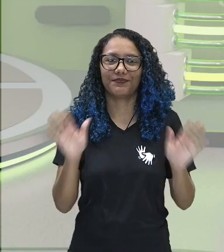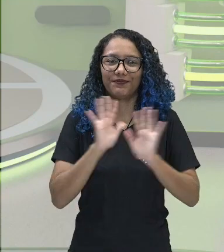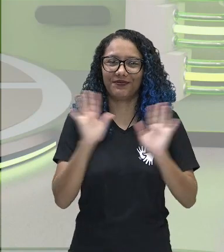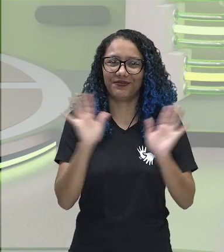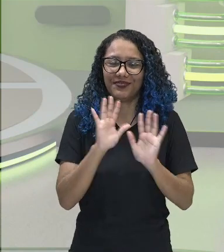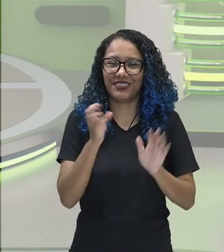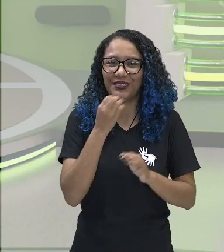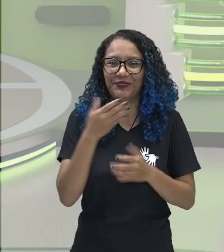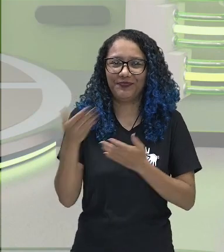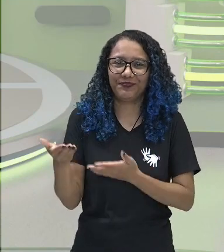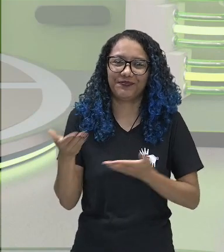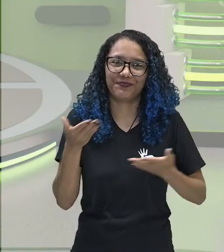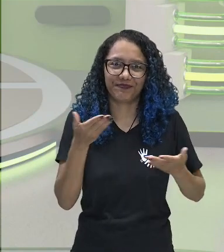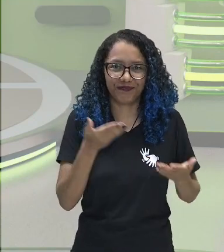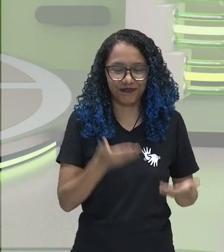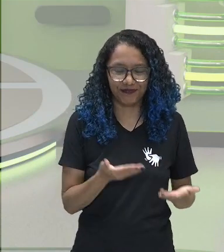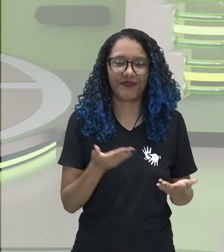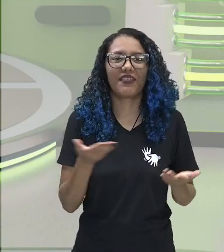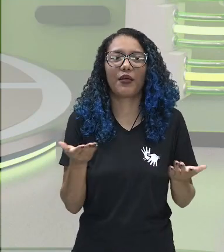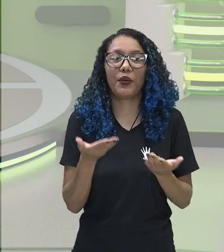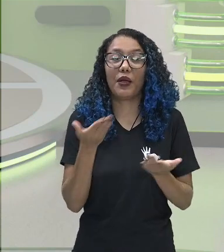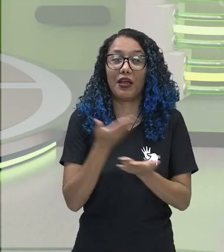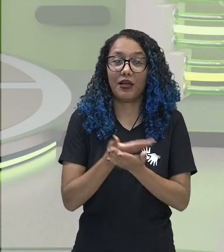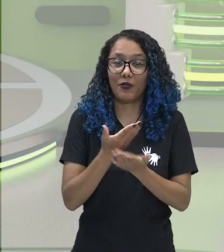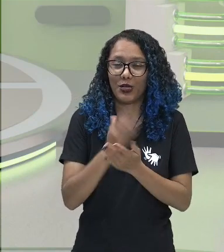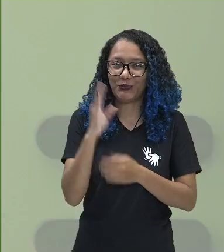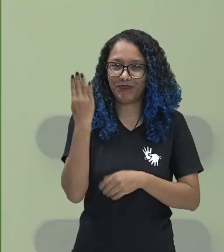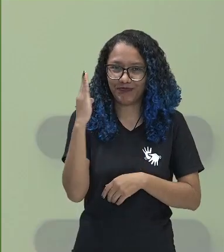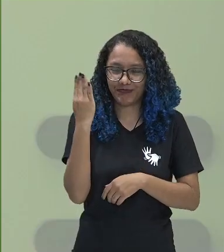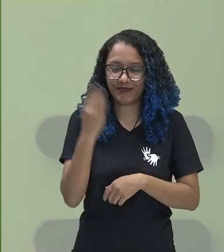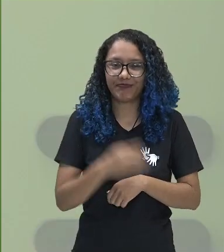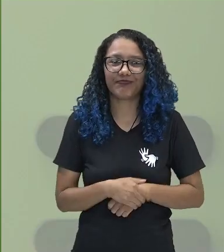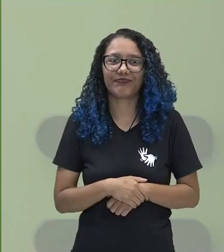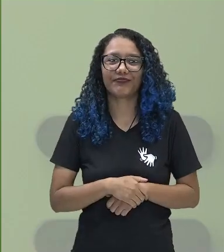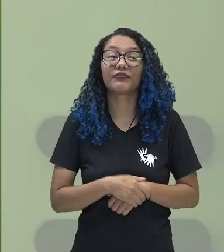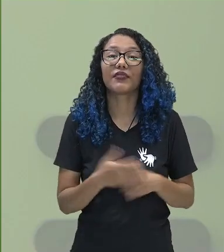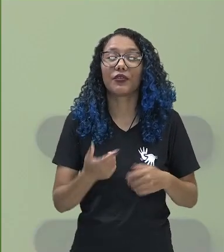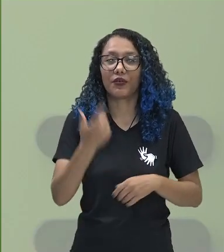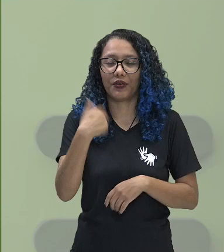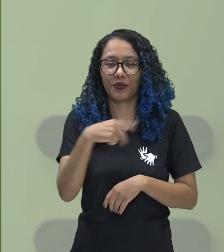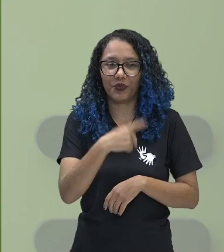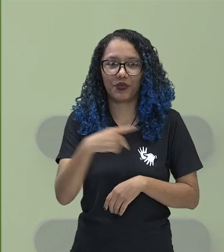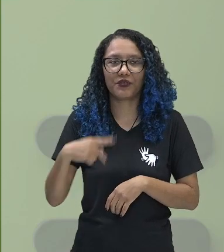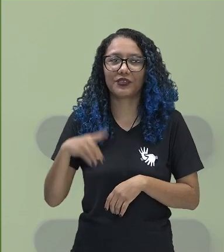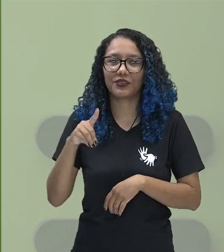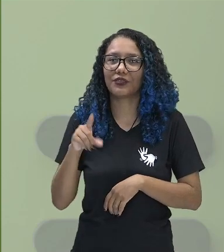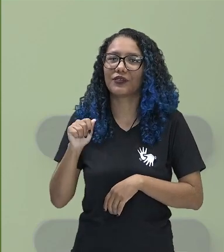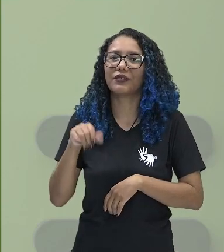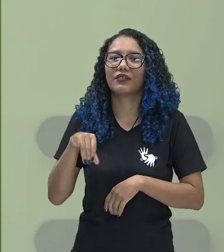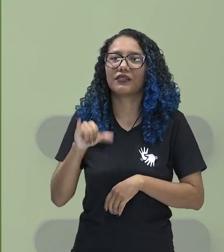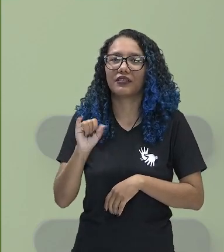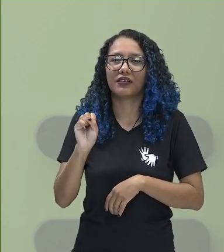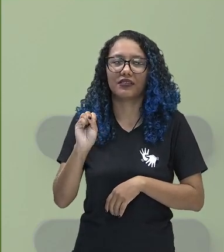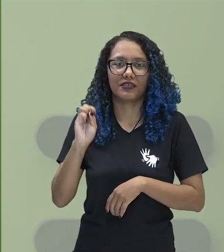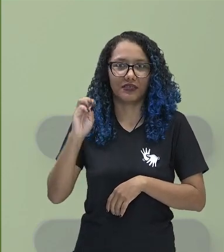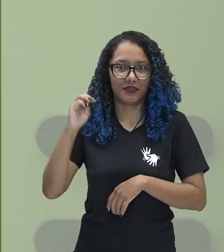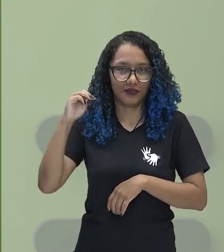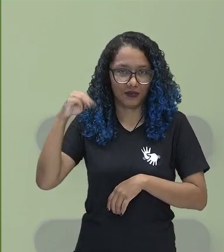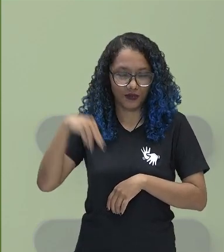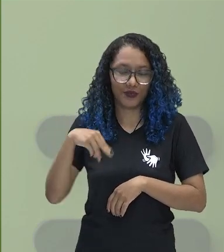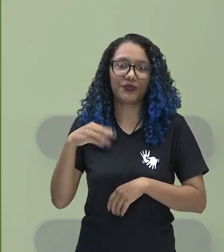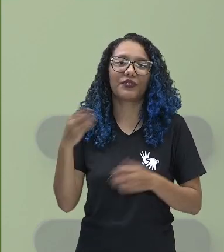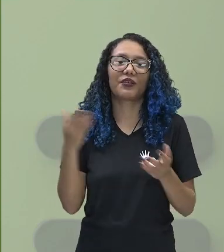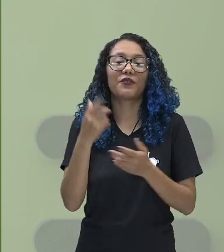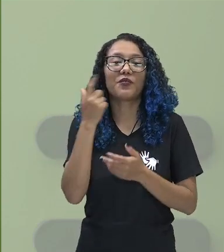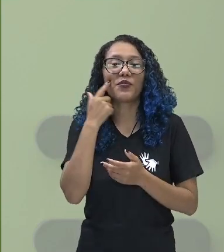Olá, sejam bem-vindos aí para a nossa aula de Biologia. Eu sou o professor Daison Jardim e vamos ver aí o